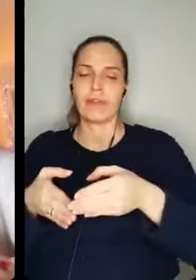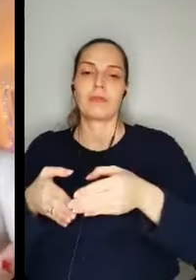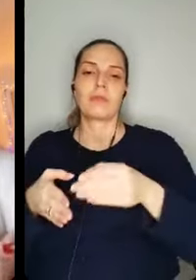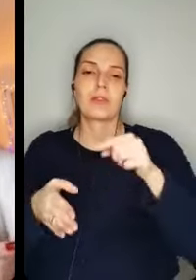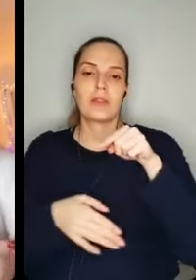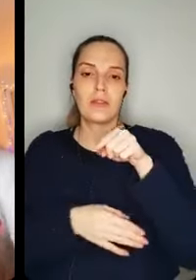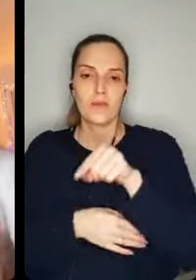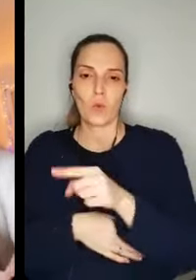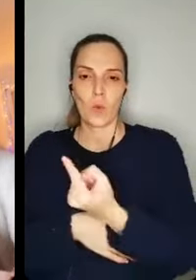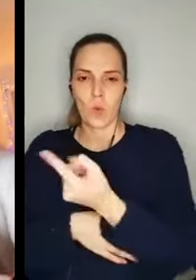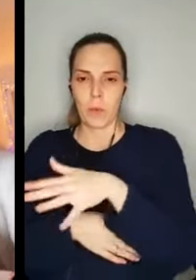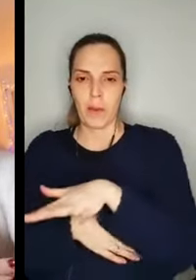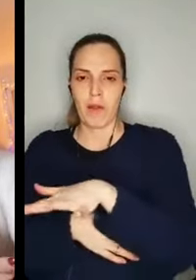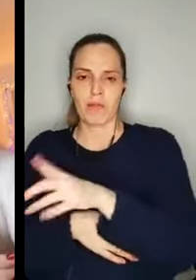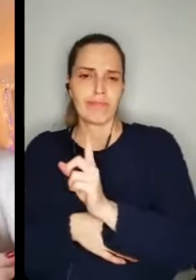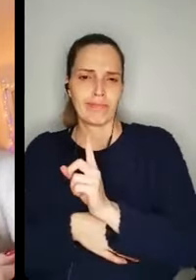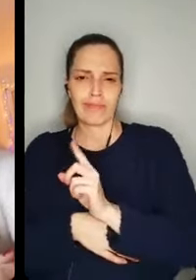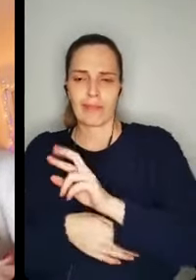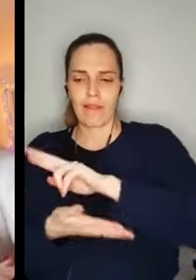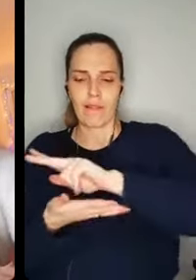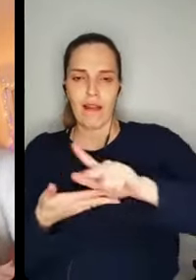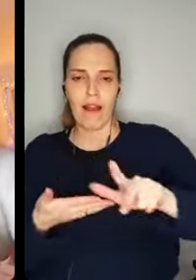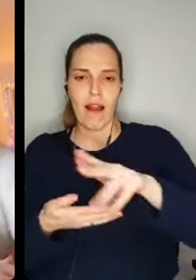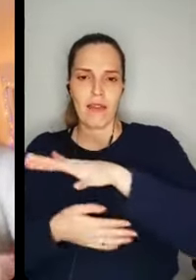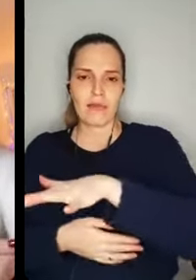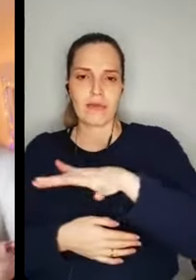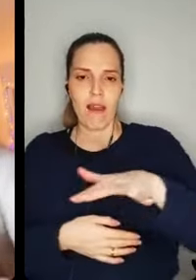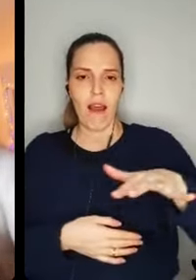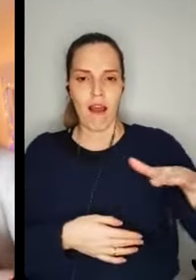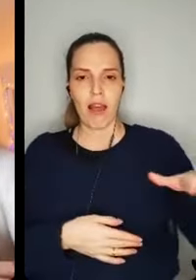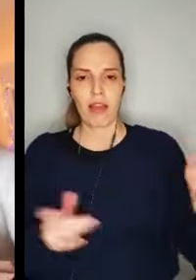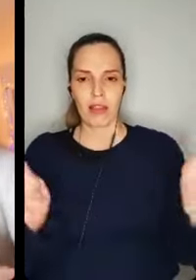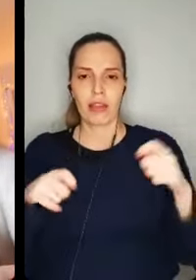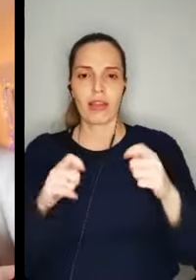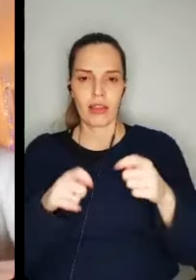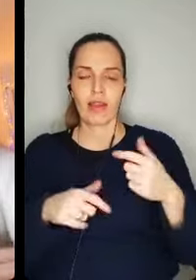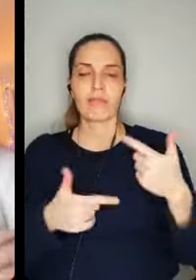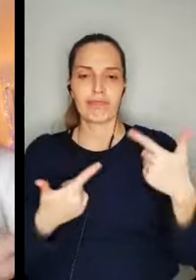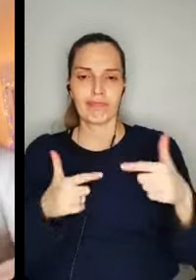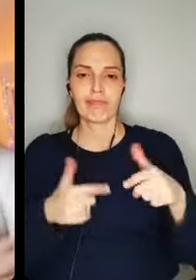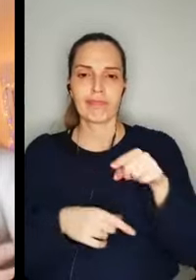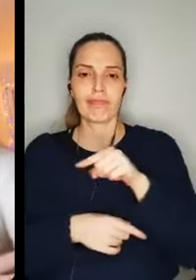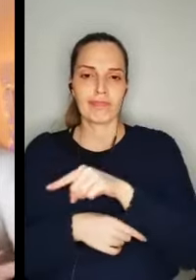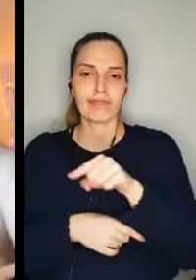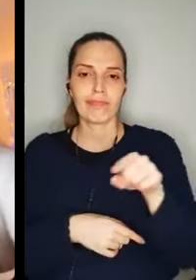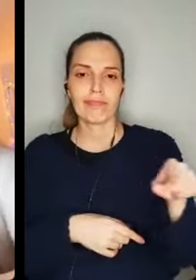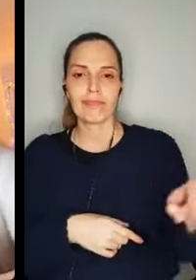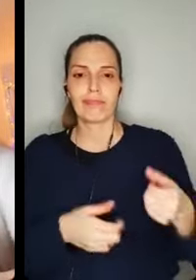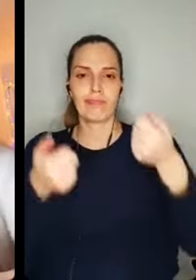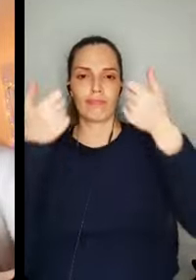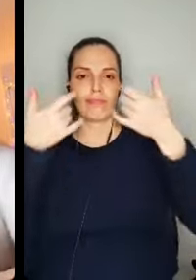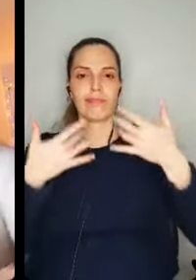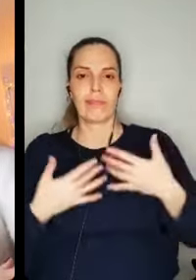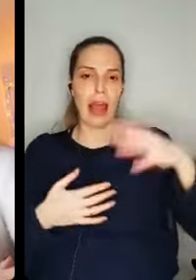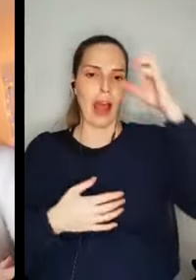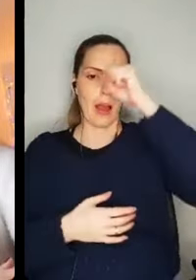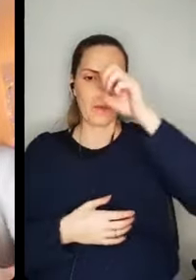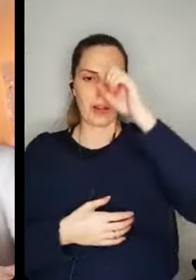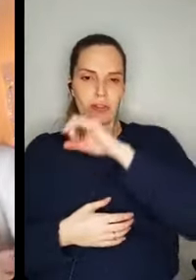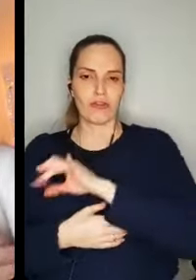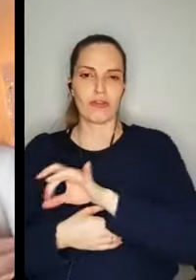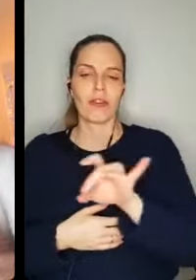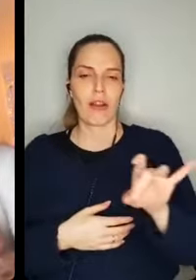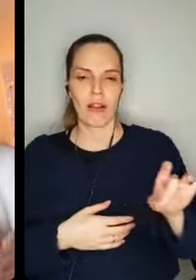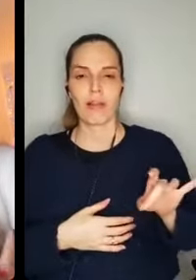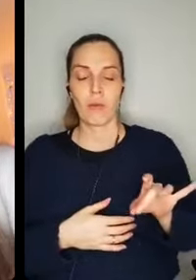gente já consegue atuar em várias áreas, né, a psicologia é um curso que tem muitas áreas de atuação e a gente acaba tendo uma pincelada sobre todas essas áreas.